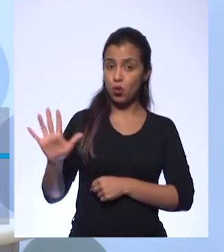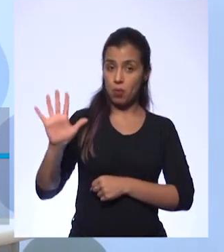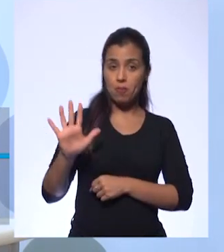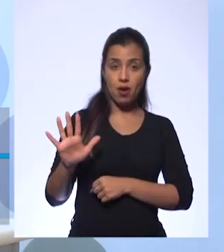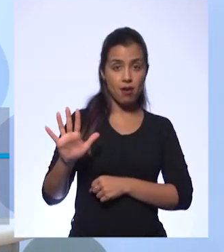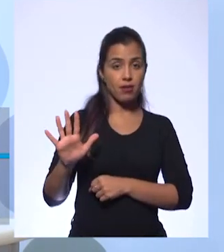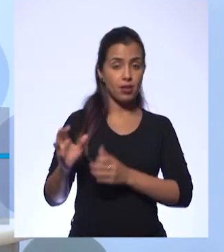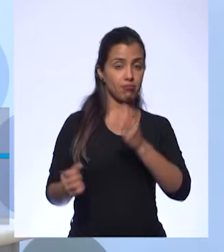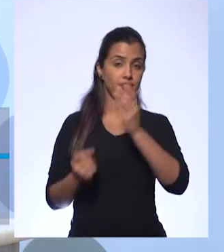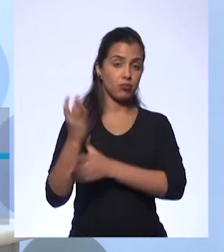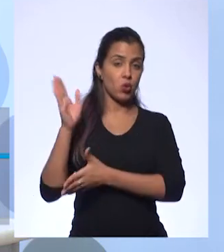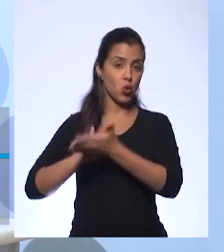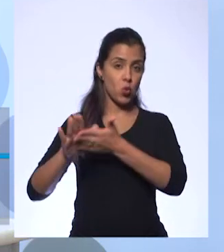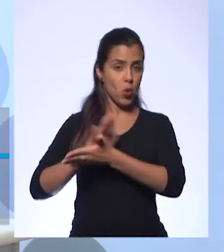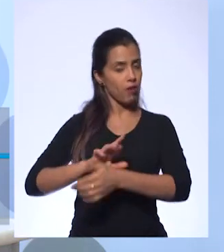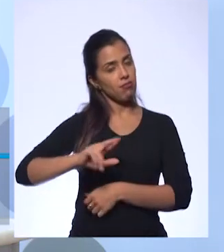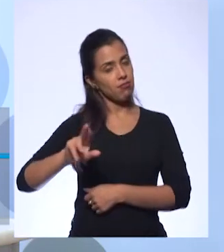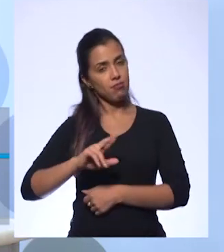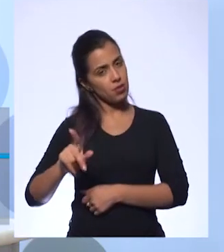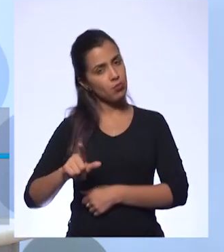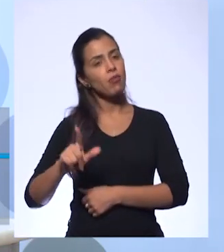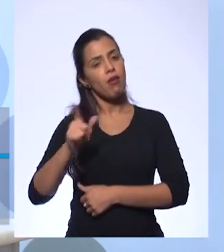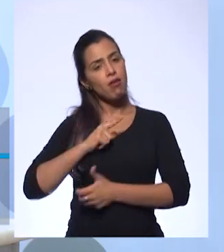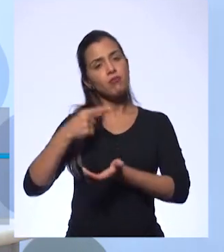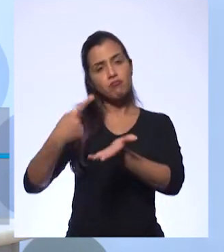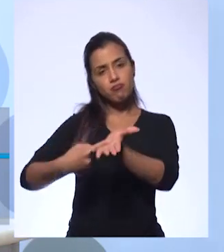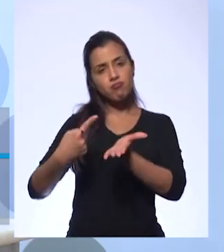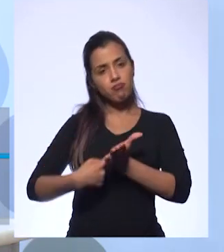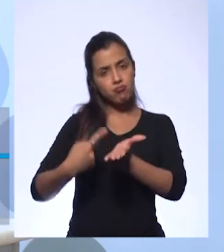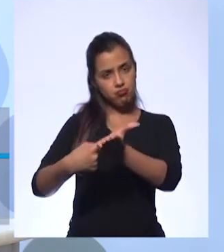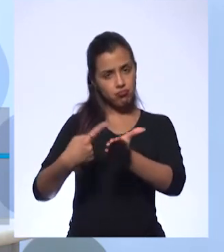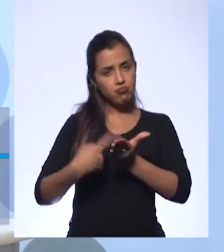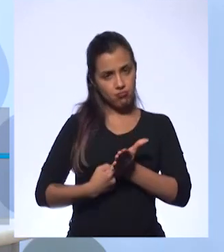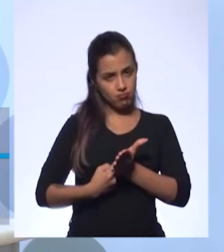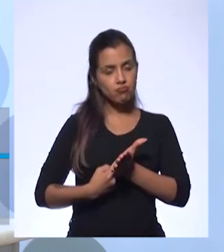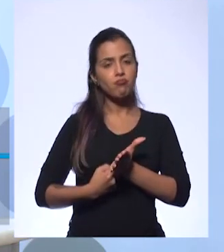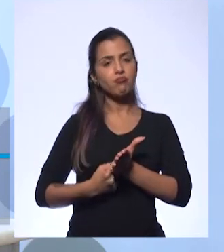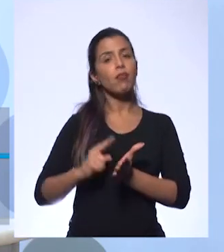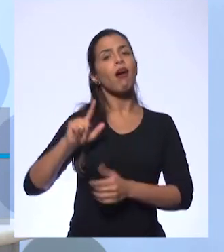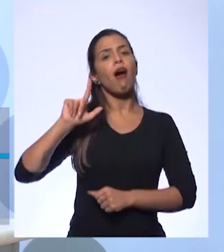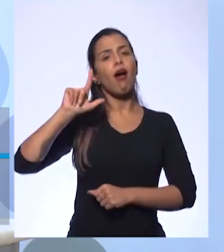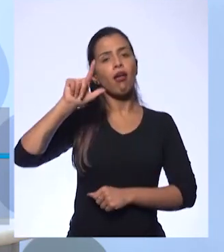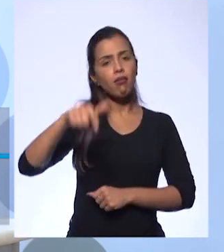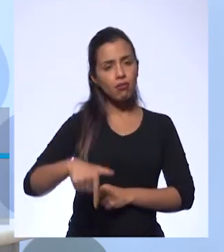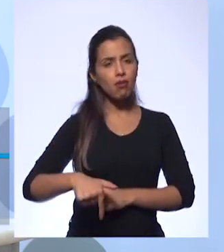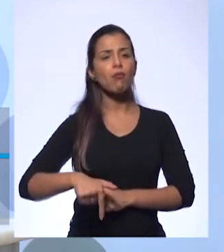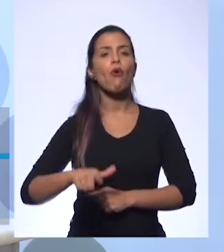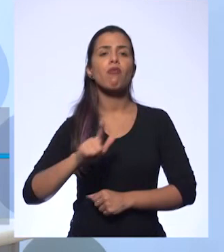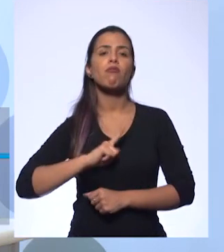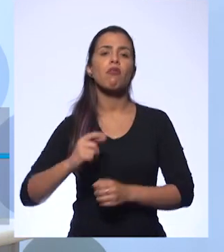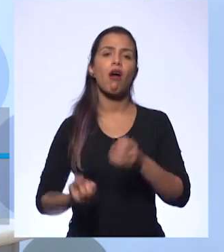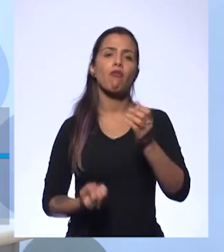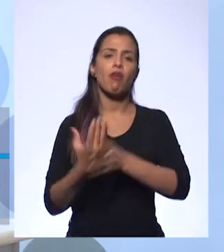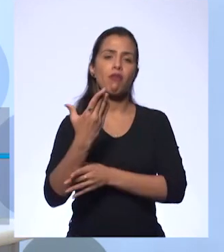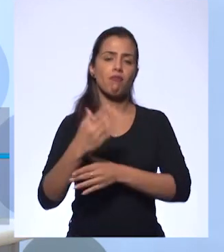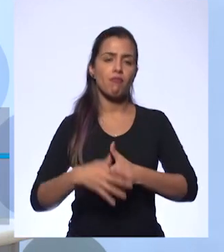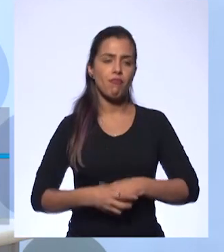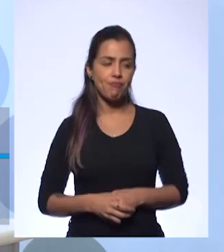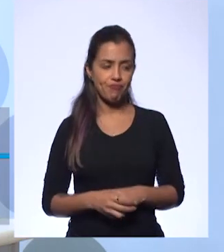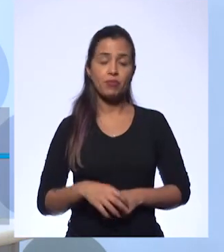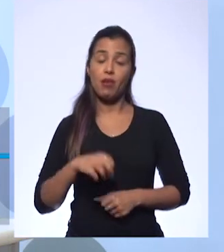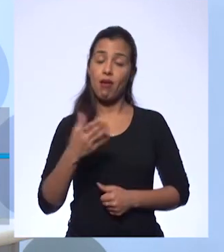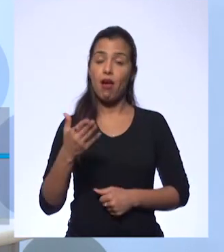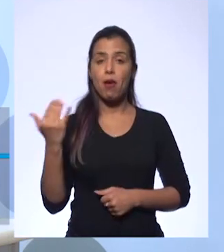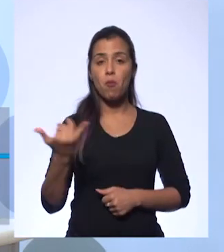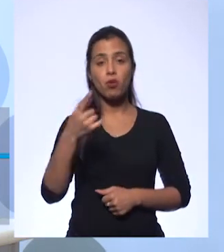uma hora para outra. Depois de vários tratados e várias declarações, aí sim, nós tivemos essa formação. Então, é importante retratar